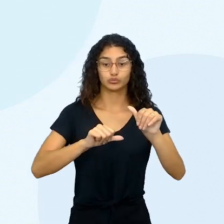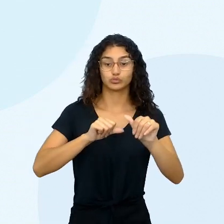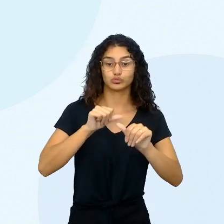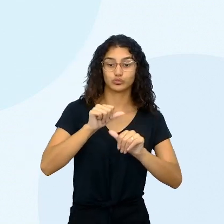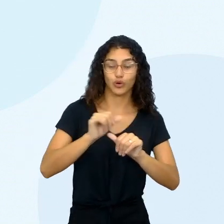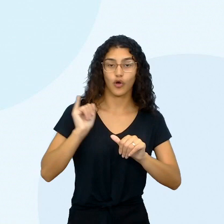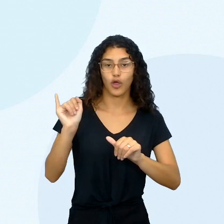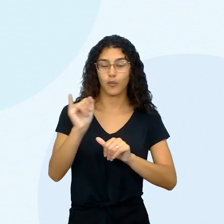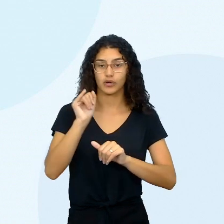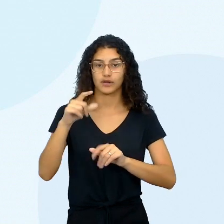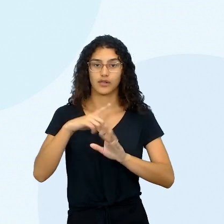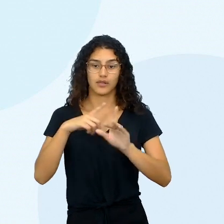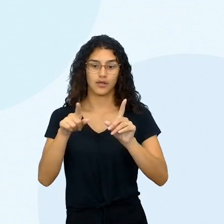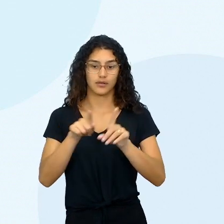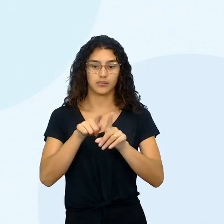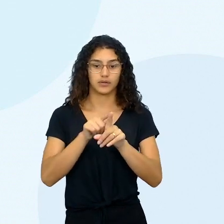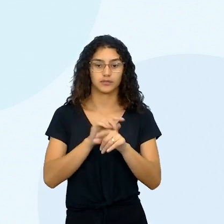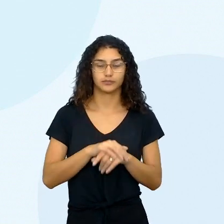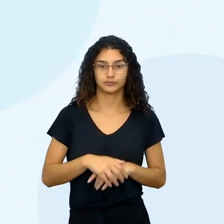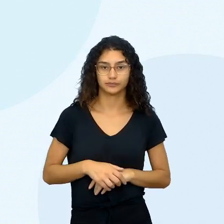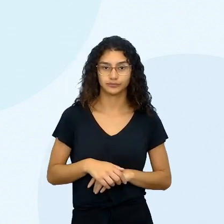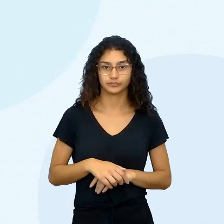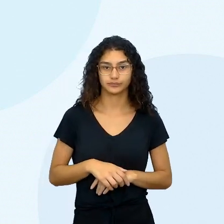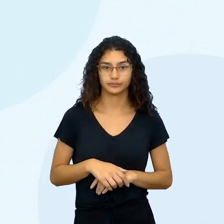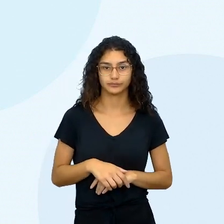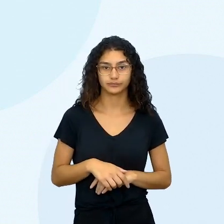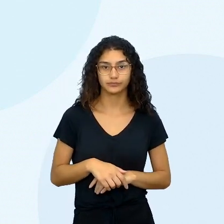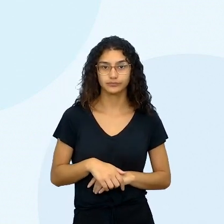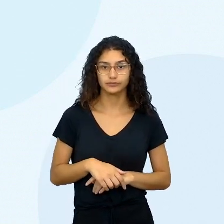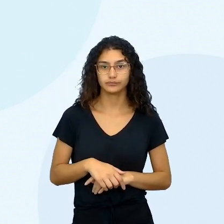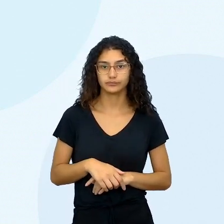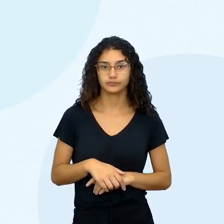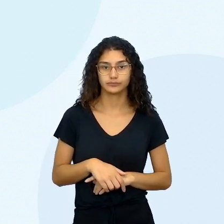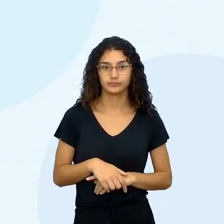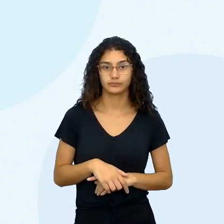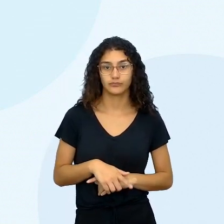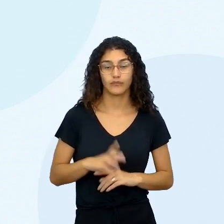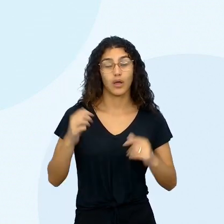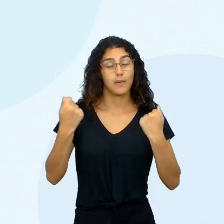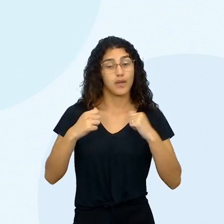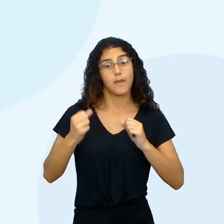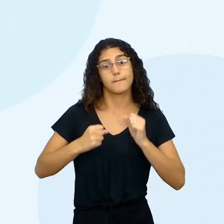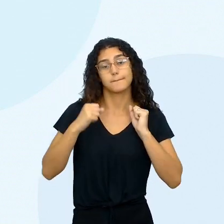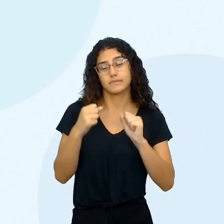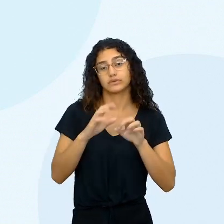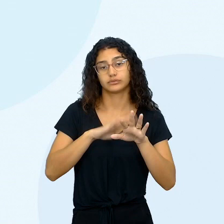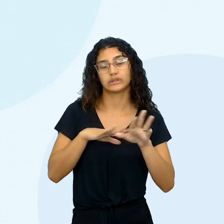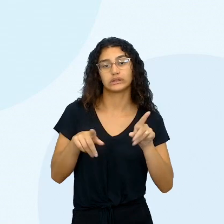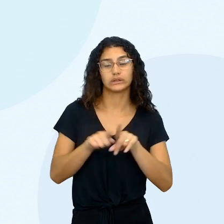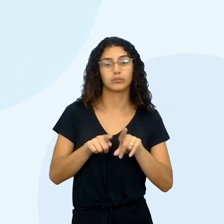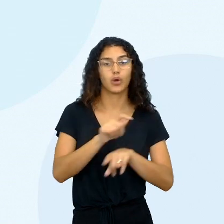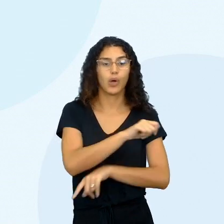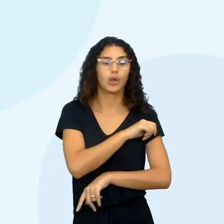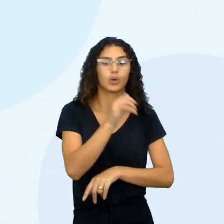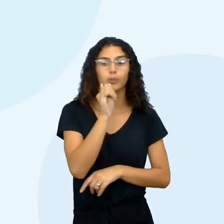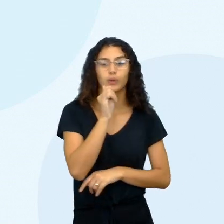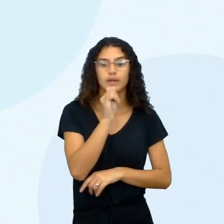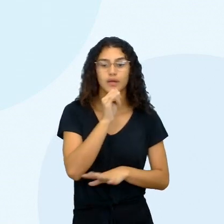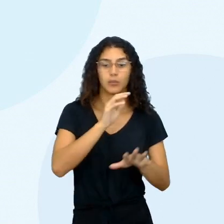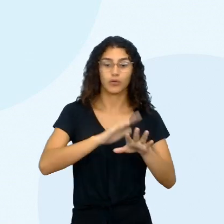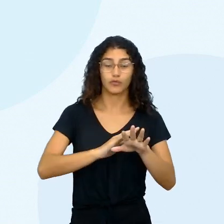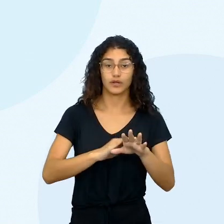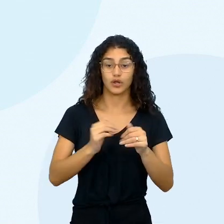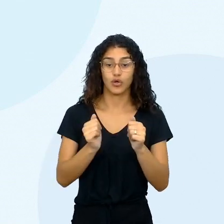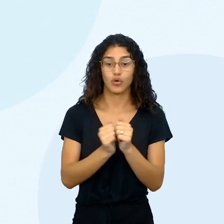mudança climática, com alguma mudança do clima na sua região? Essa é uma pesquisa que você pode pedir para os seus estudantes, por exemplo, fazer com